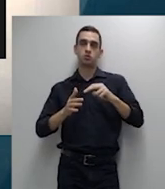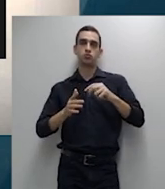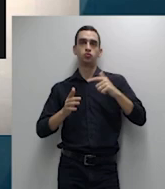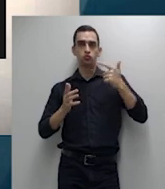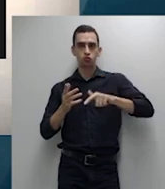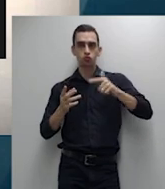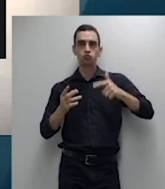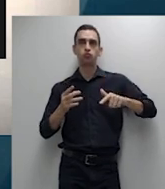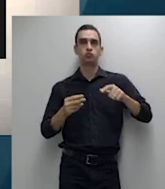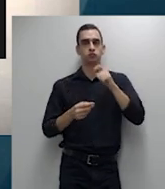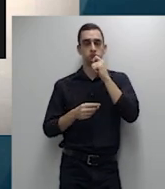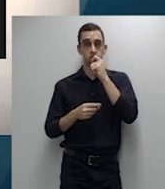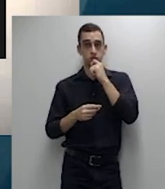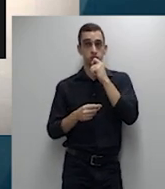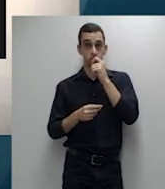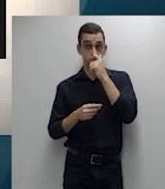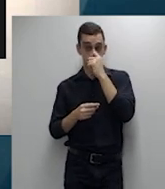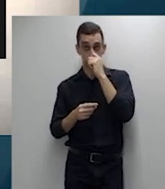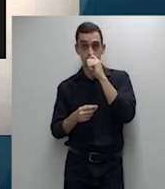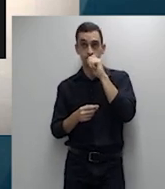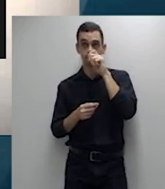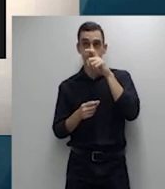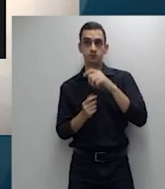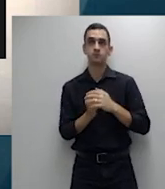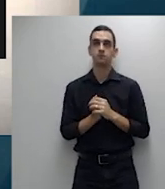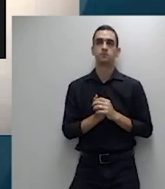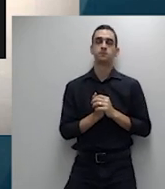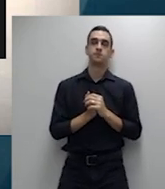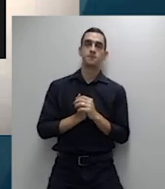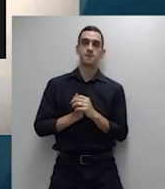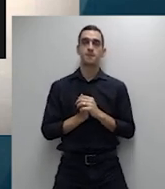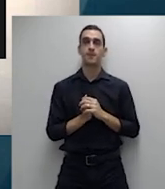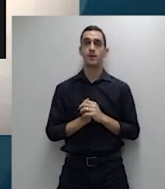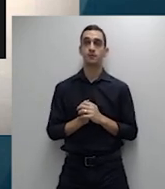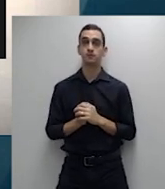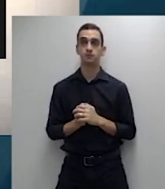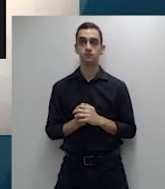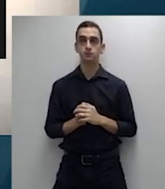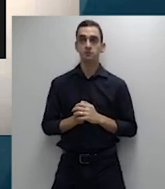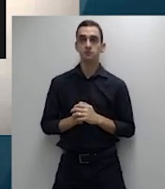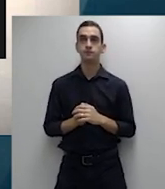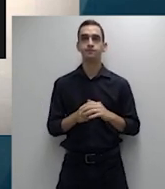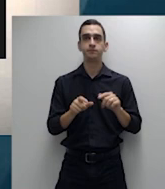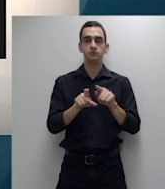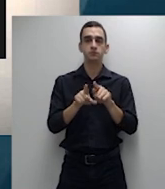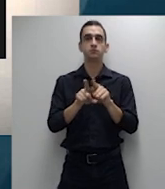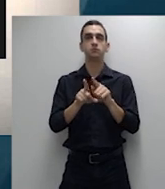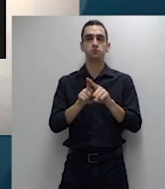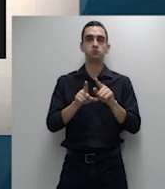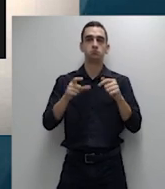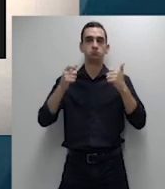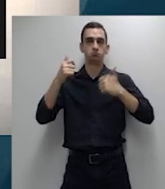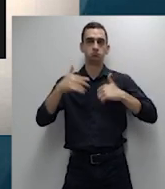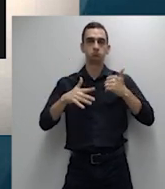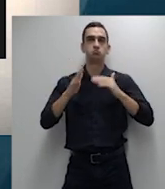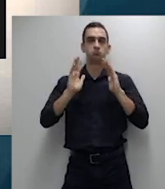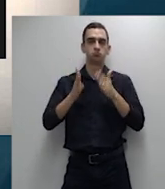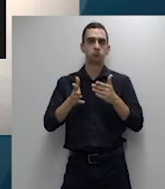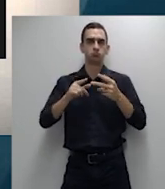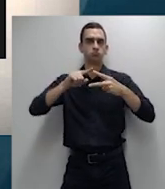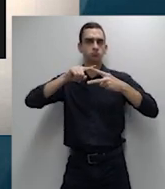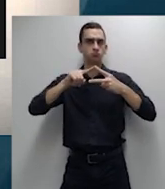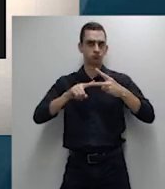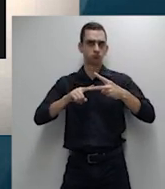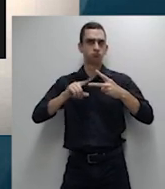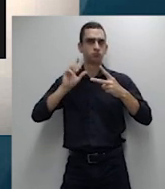operação como pretendido pelo físico Fluminense nos dois carros